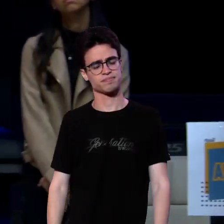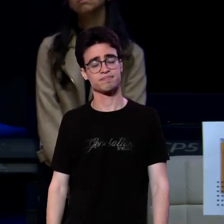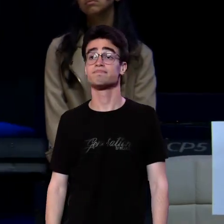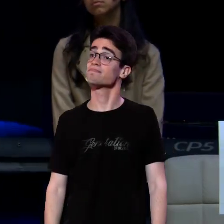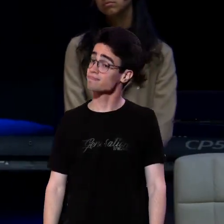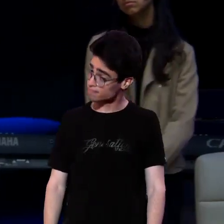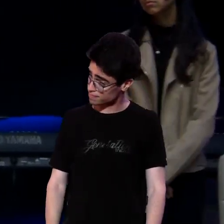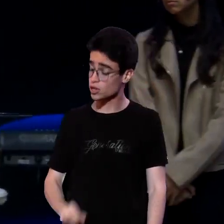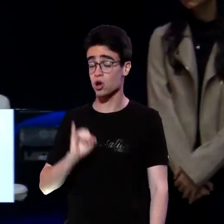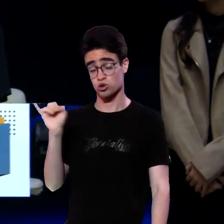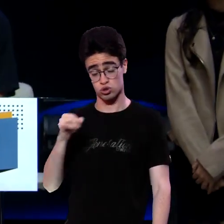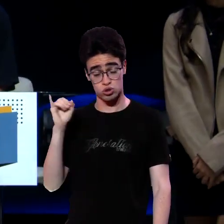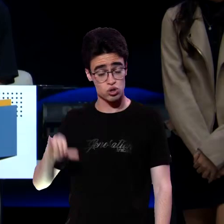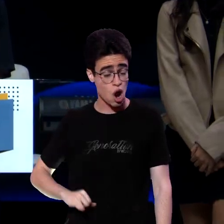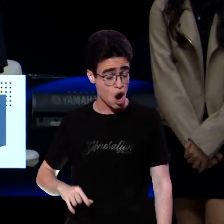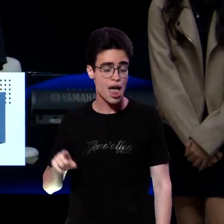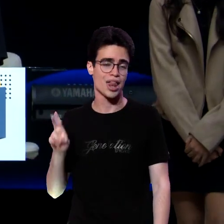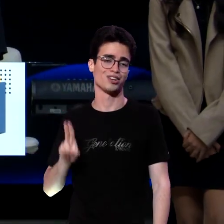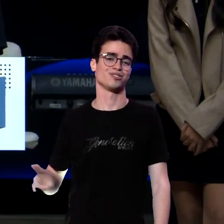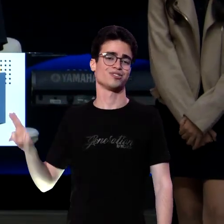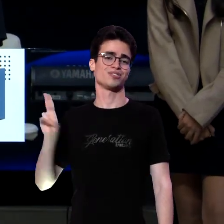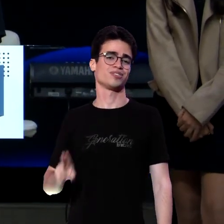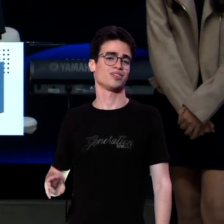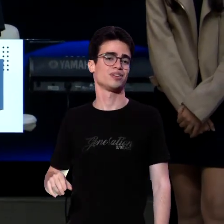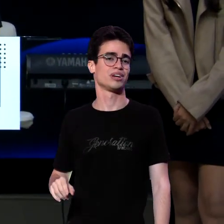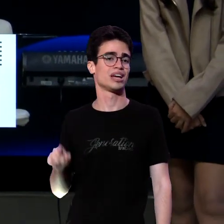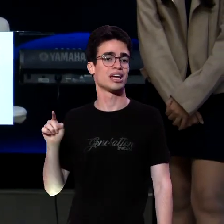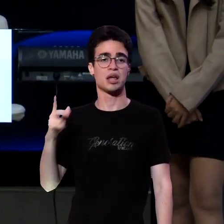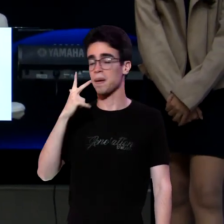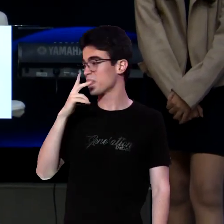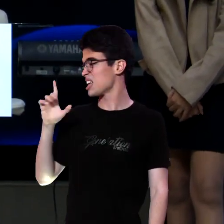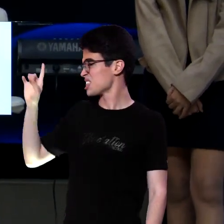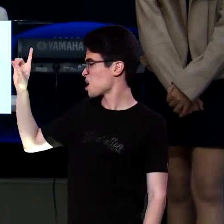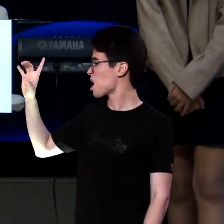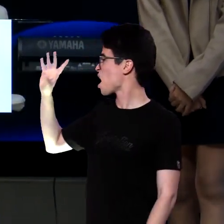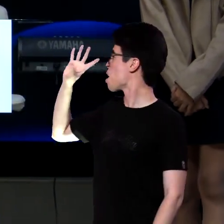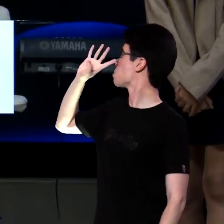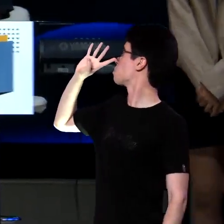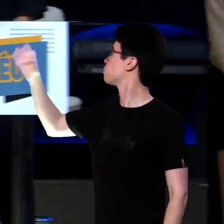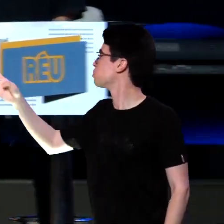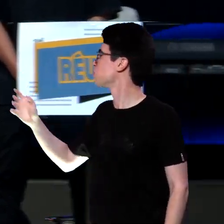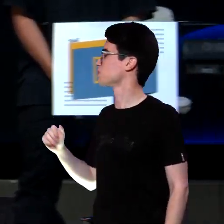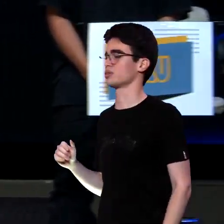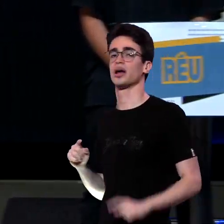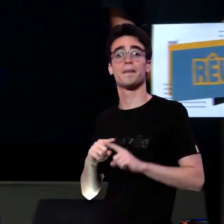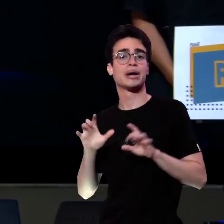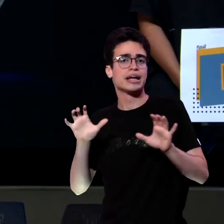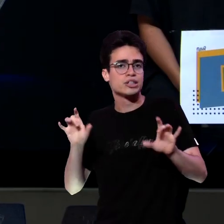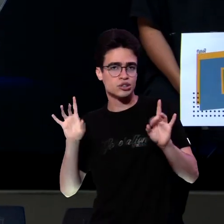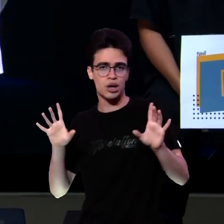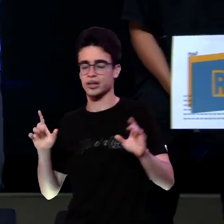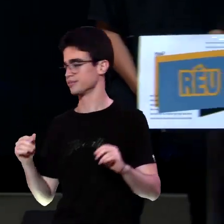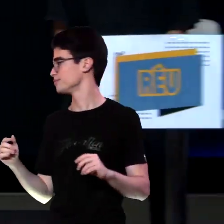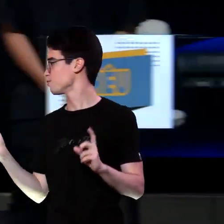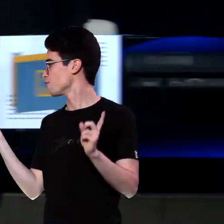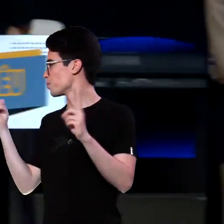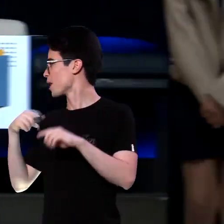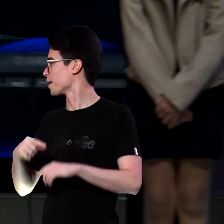Jó fez isso. Ele colocou Deus no lugar de réu. Mas não aconteceu só isso, pode voltar para o